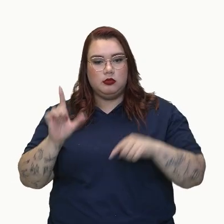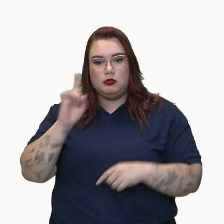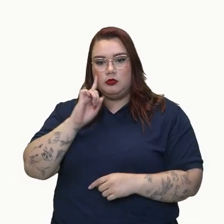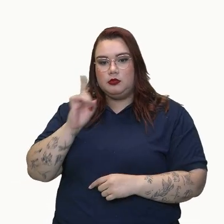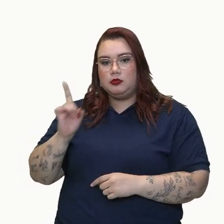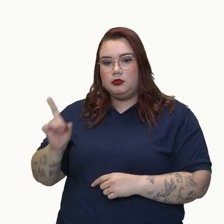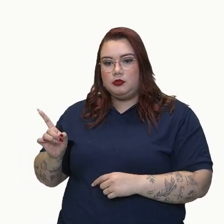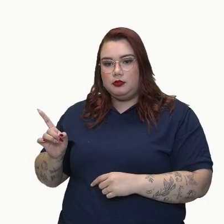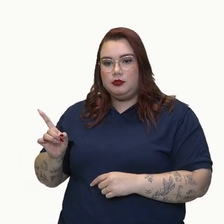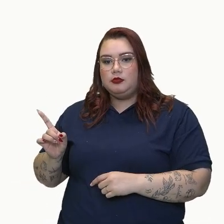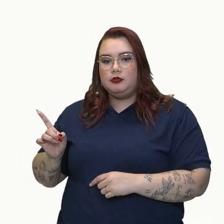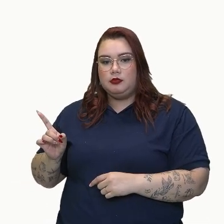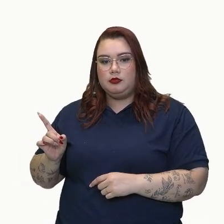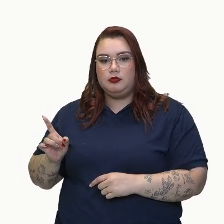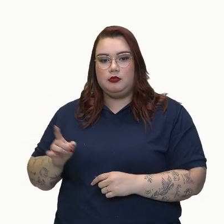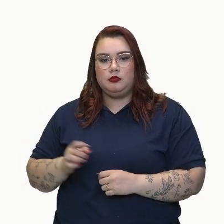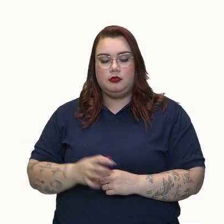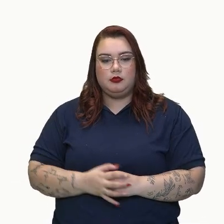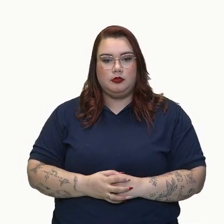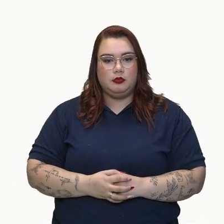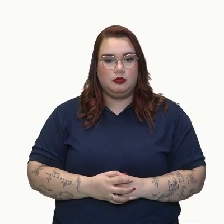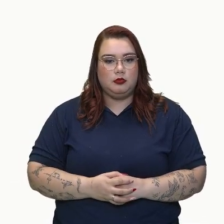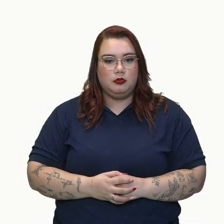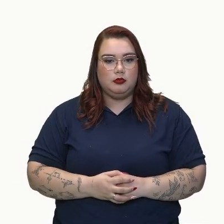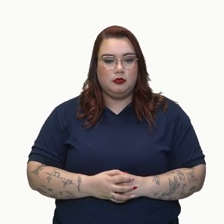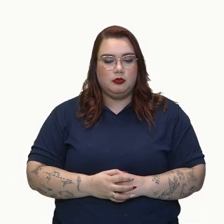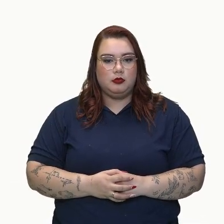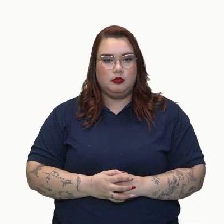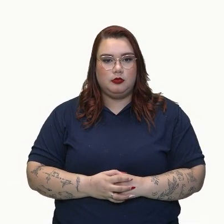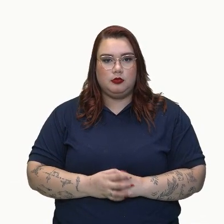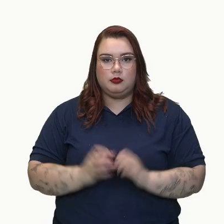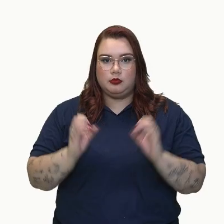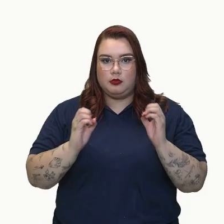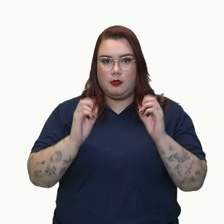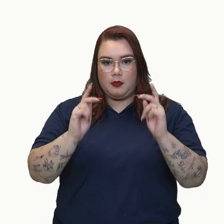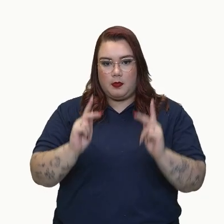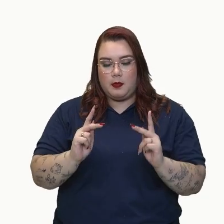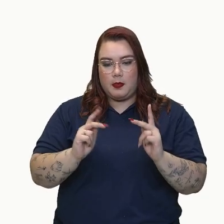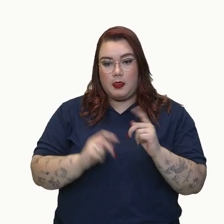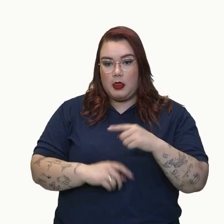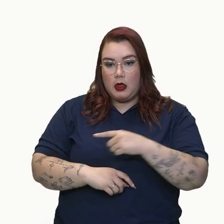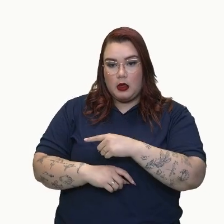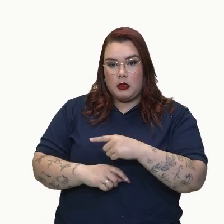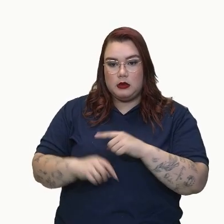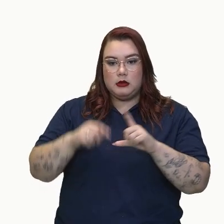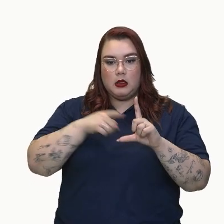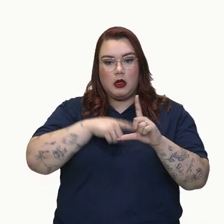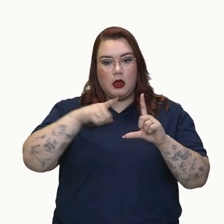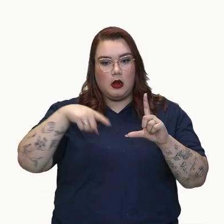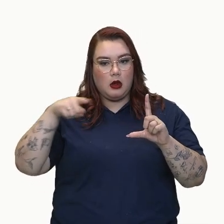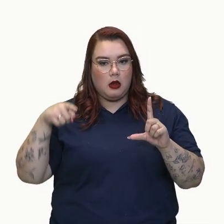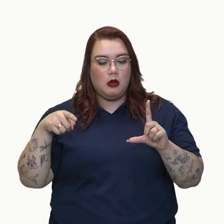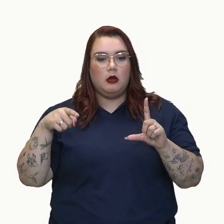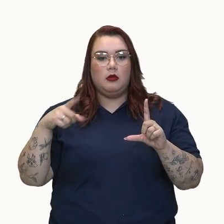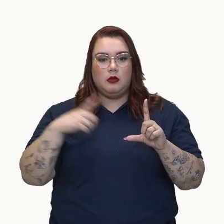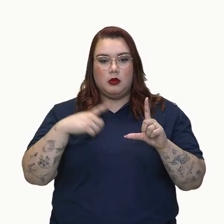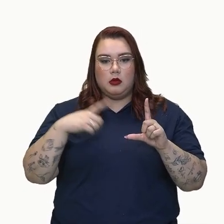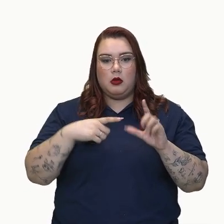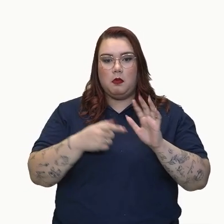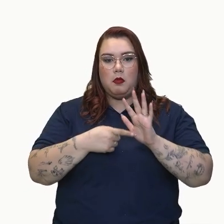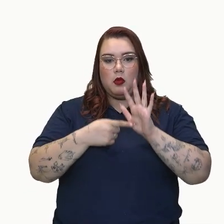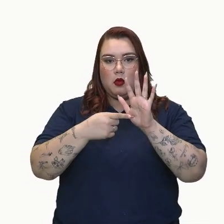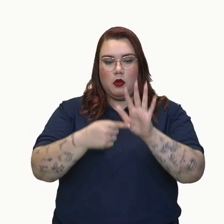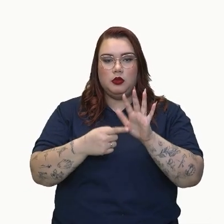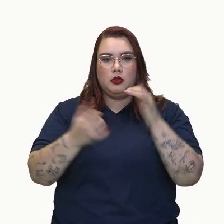nós temos o reagente e o produto, tá? E aí tem essa